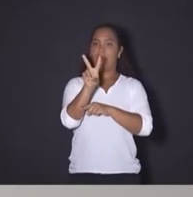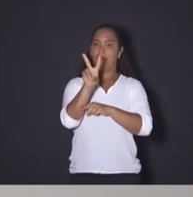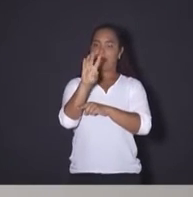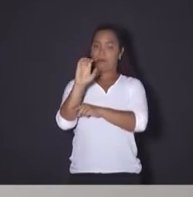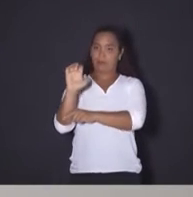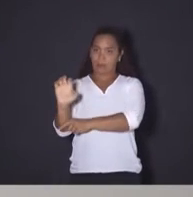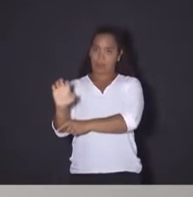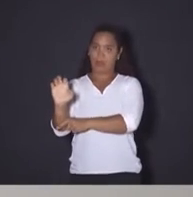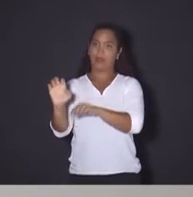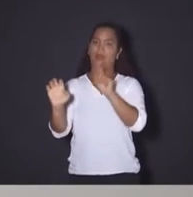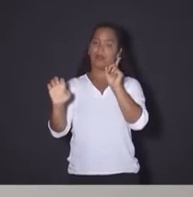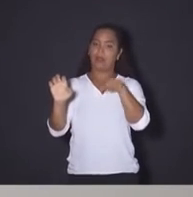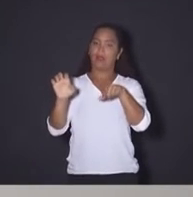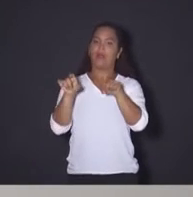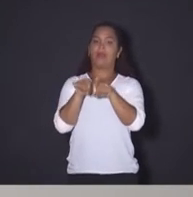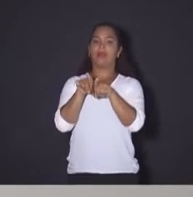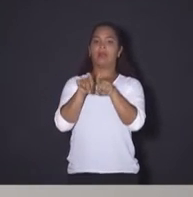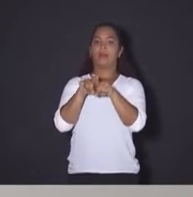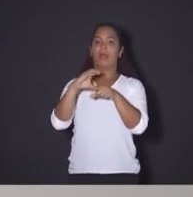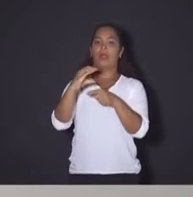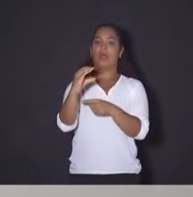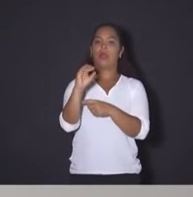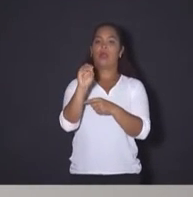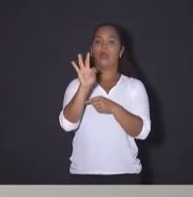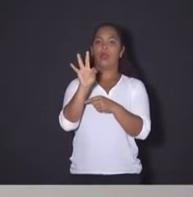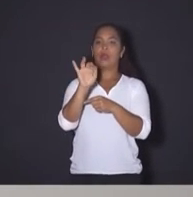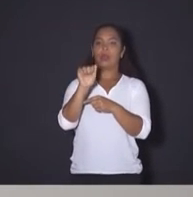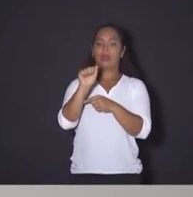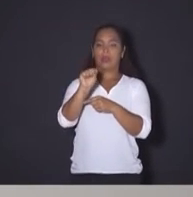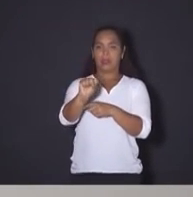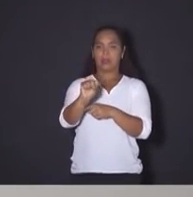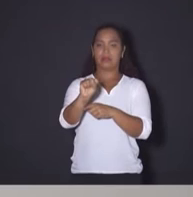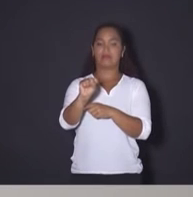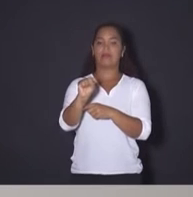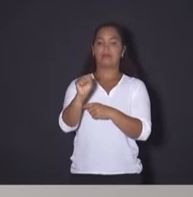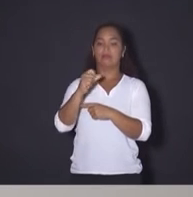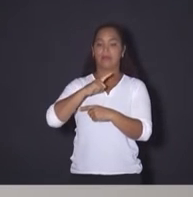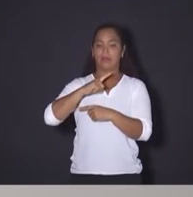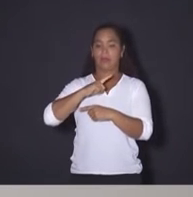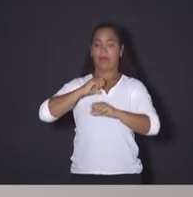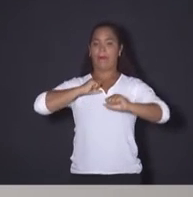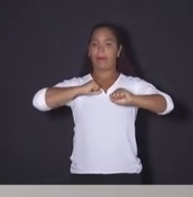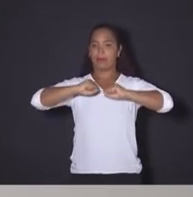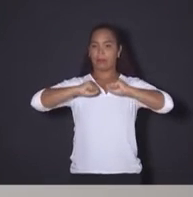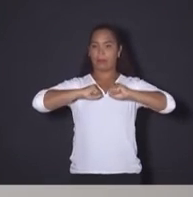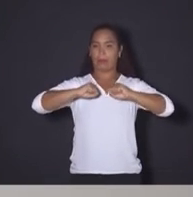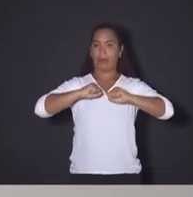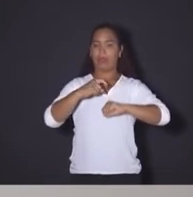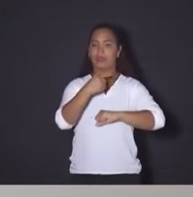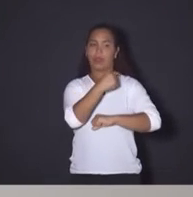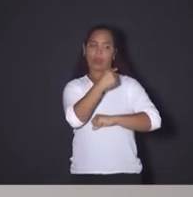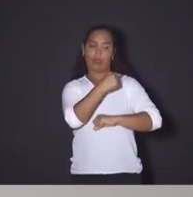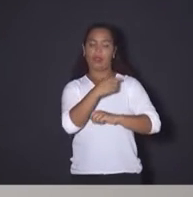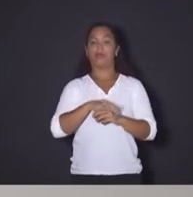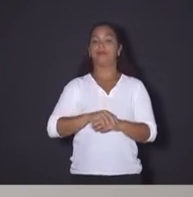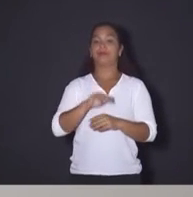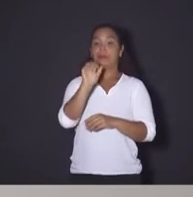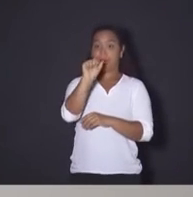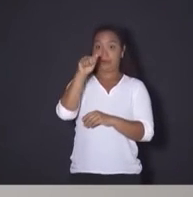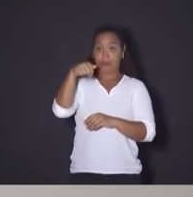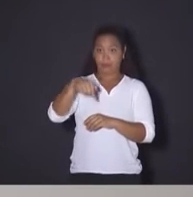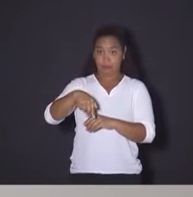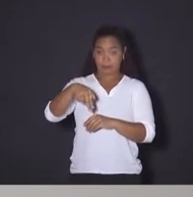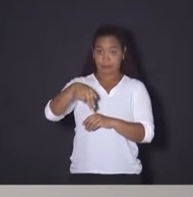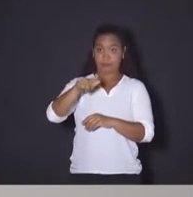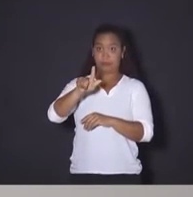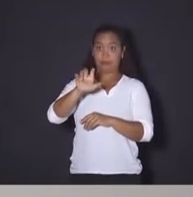é em relação às cotas raciais é num debate mais recente pois bem angela davis nos diz que quando